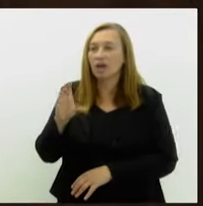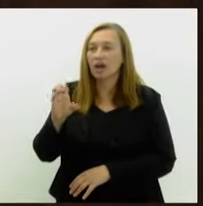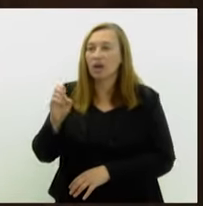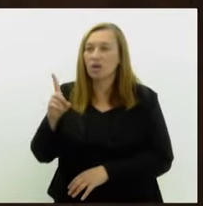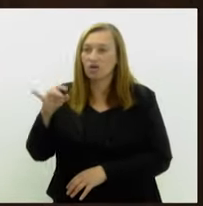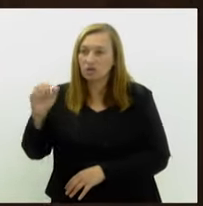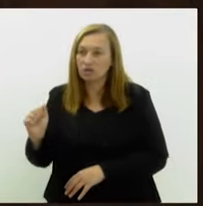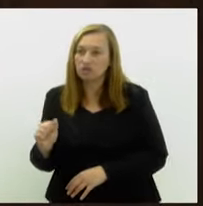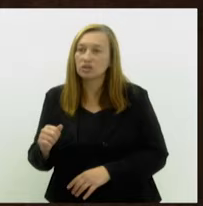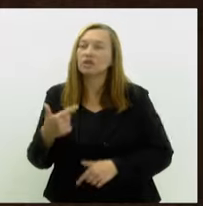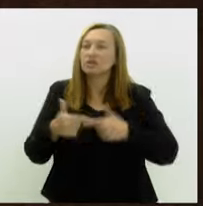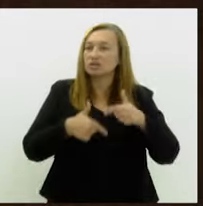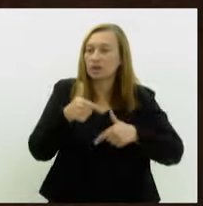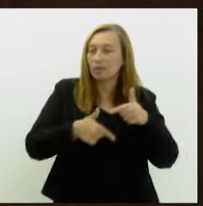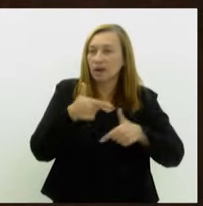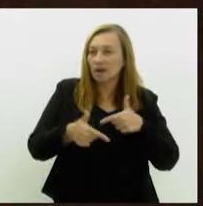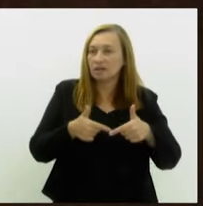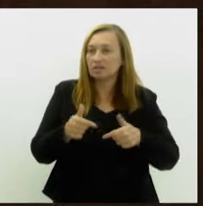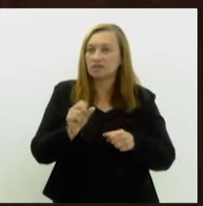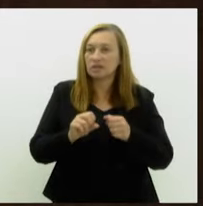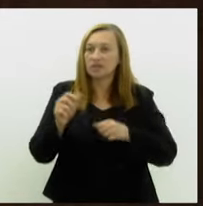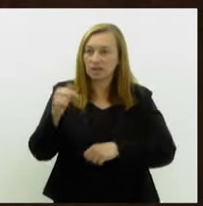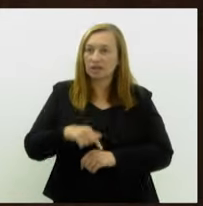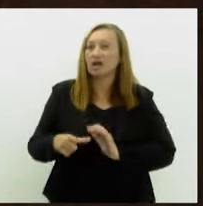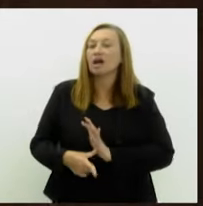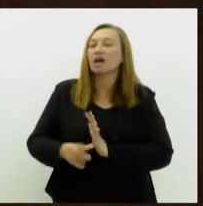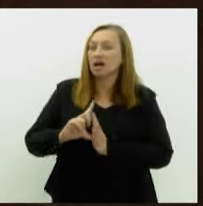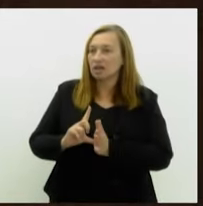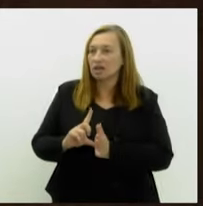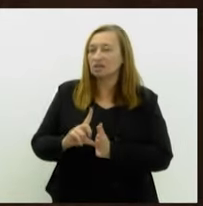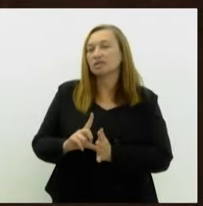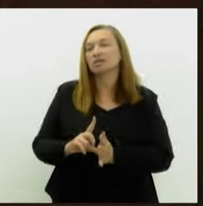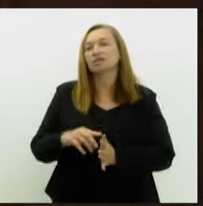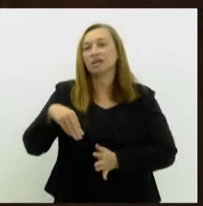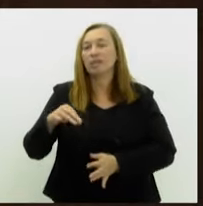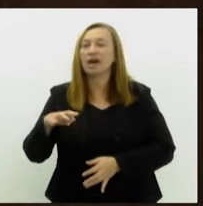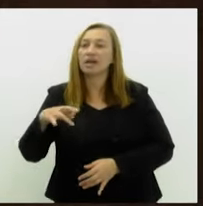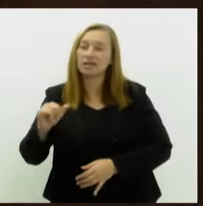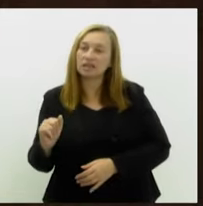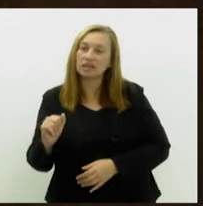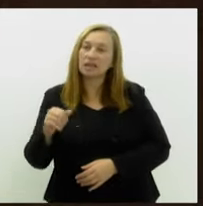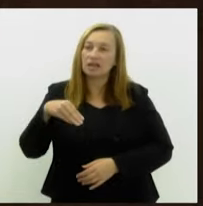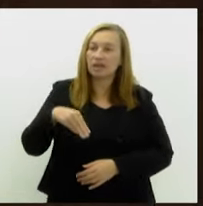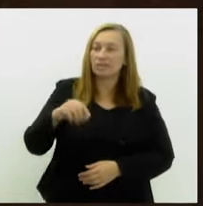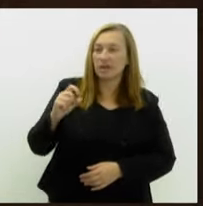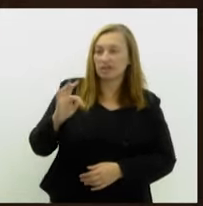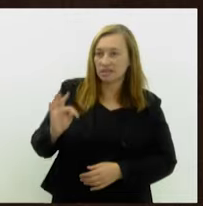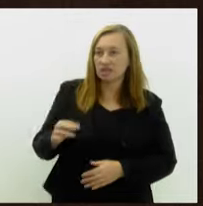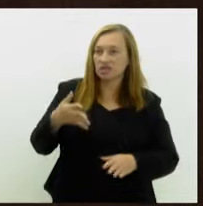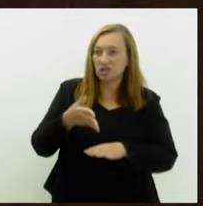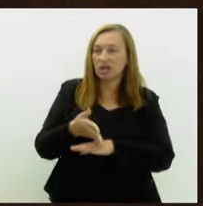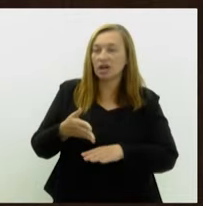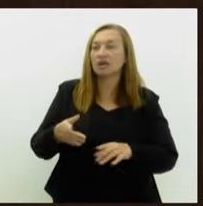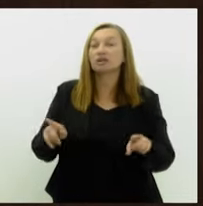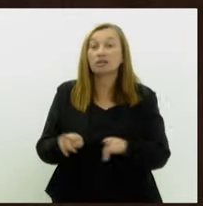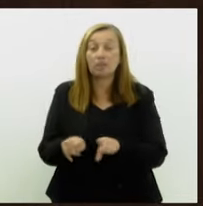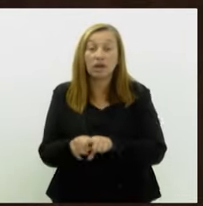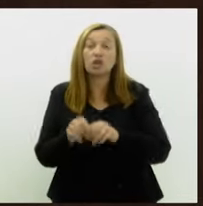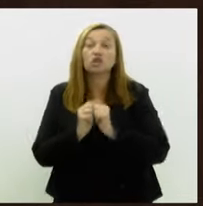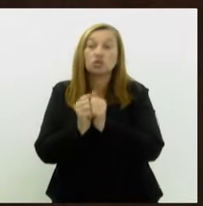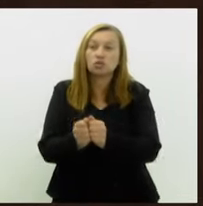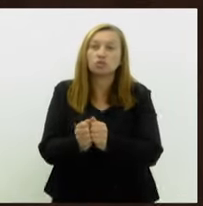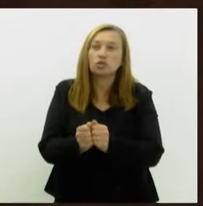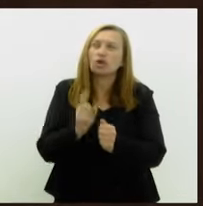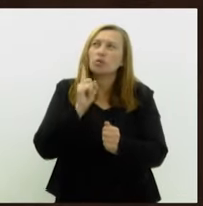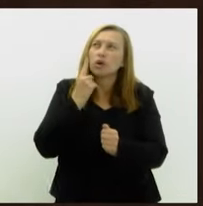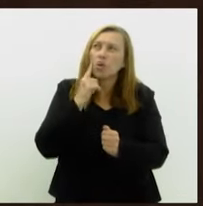vislumbrar que trabalhos foram feitos aqui antes da nossa querida Marina chegar, e até junto, né? Porque se foi